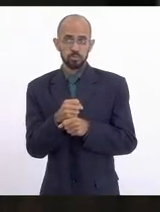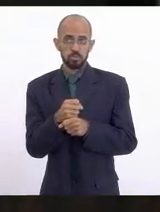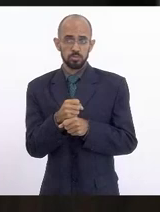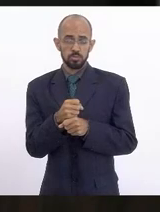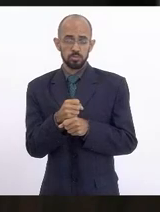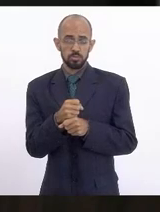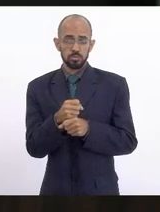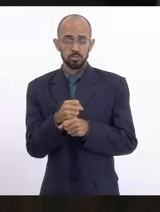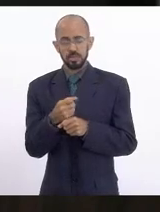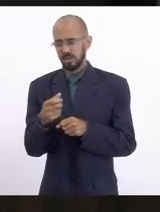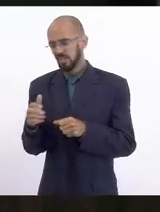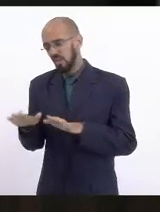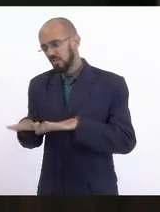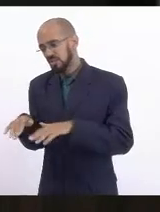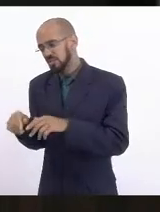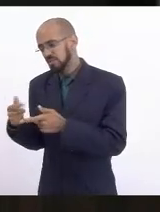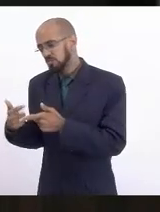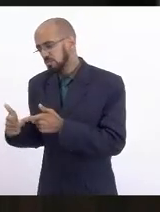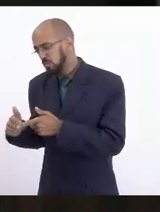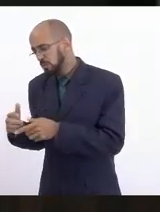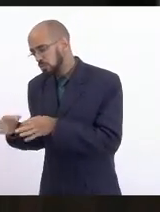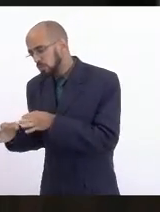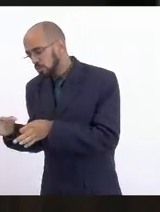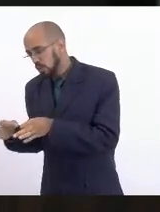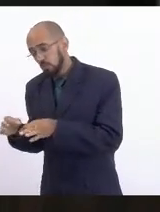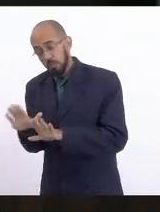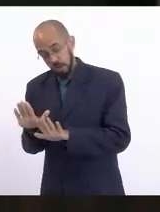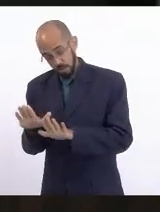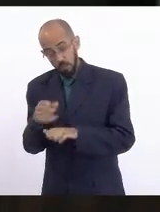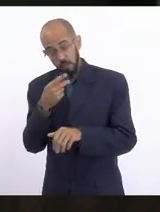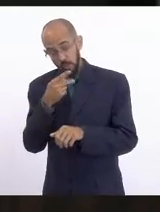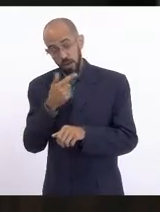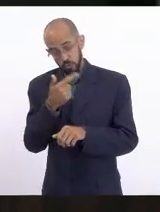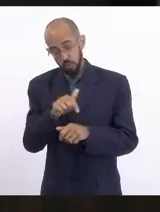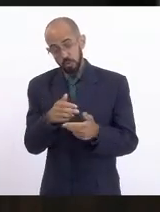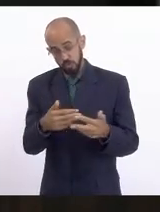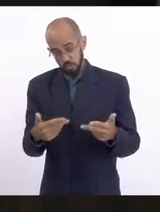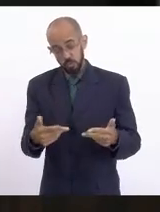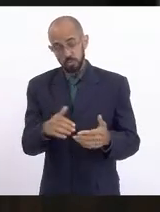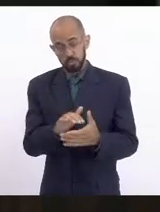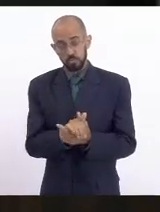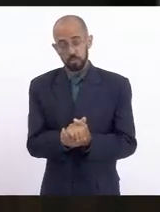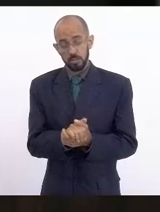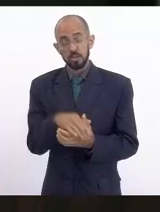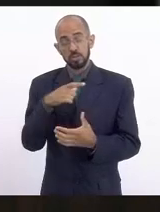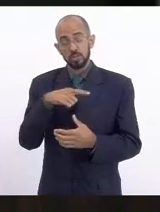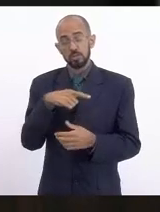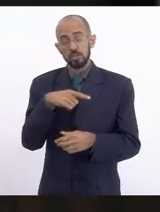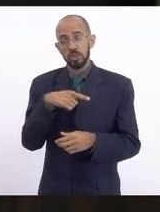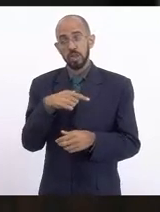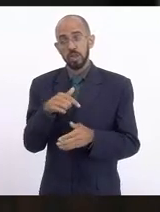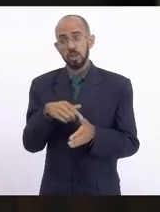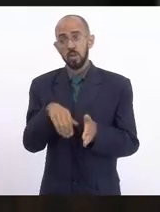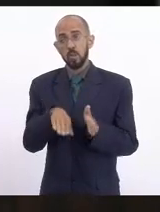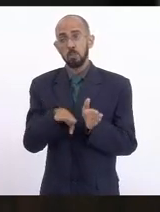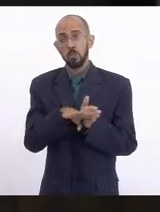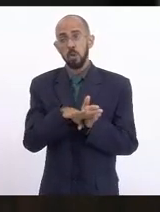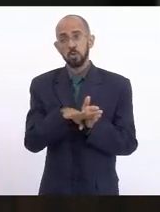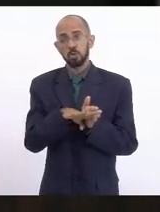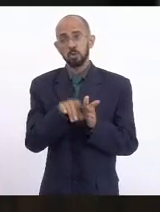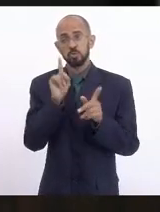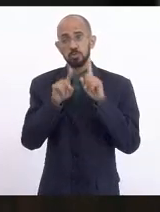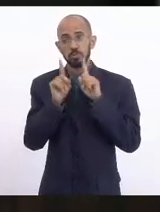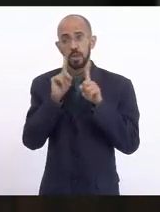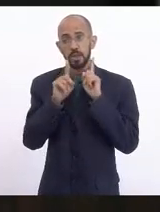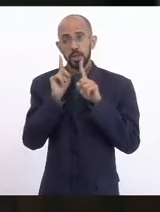falar da outra demanda judicial nós temos a dez anos de uma demanda judicial em relação ao porto de Maricá